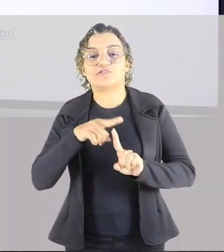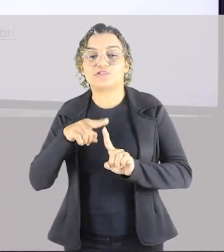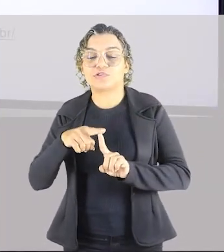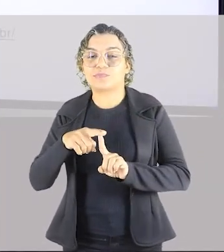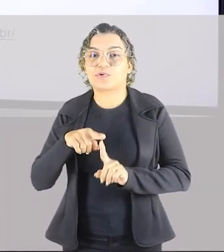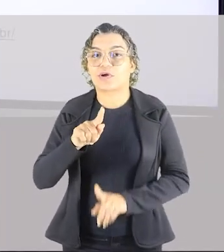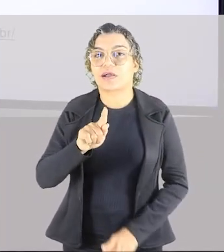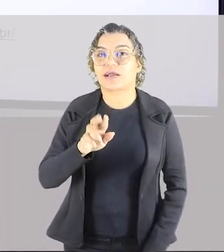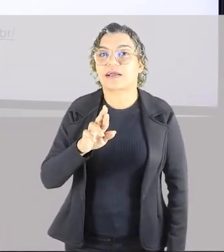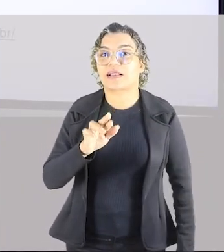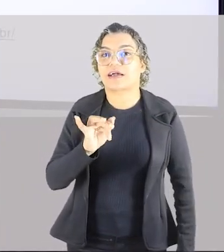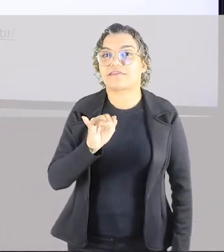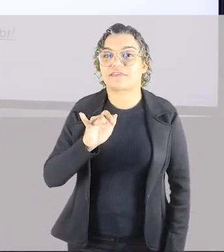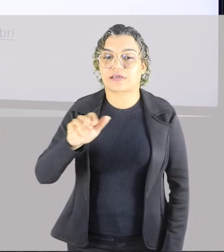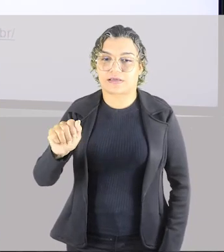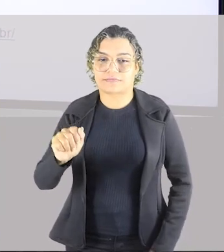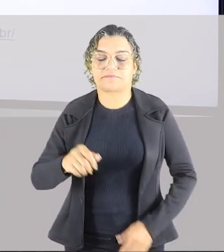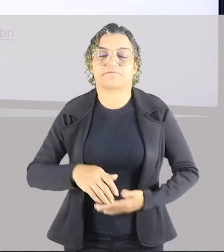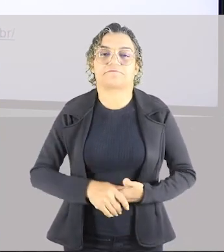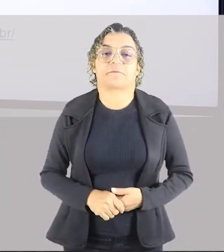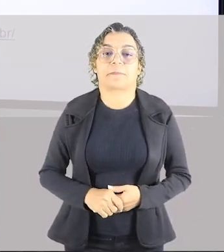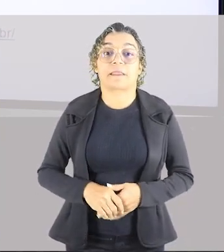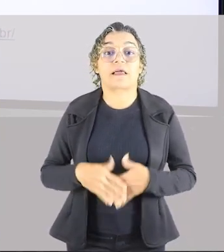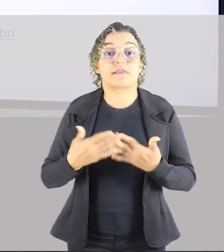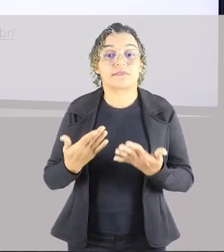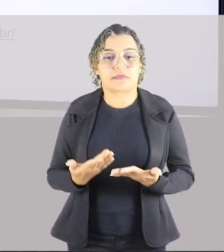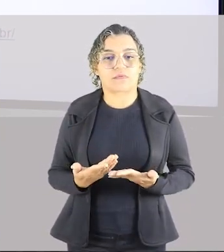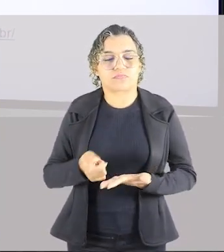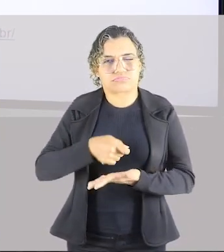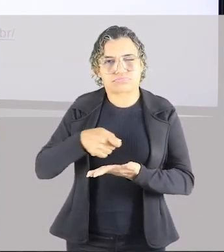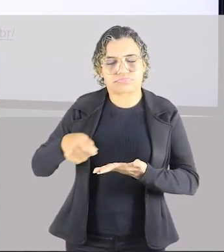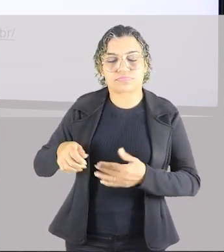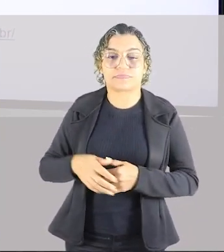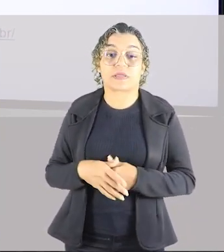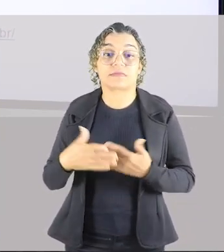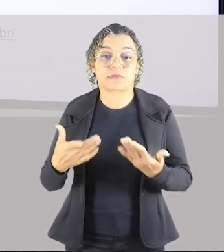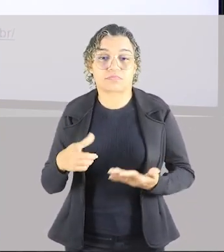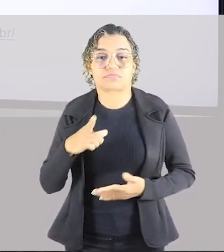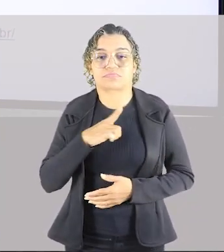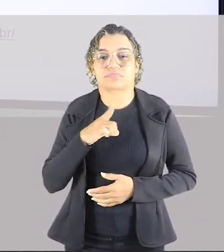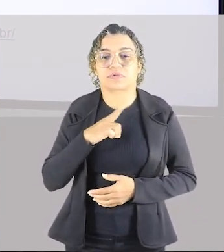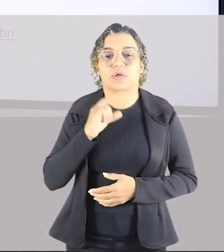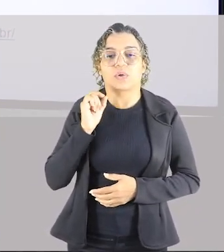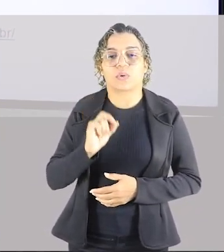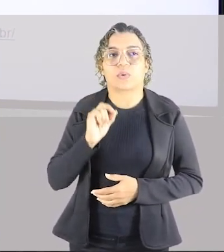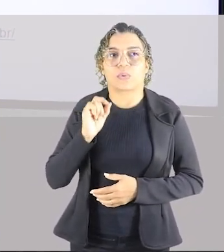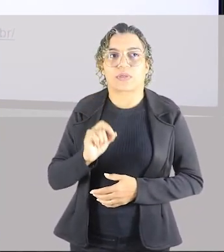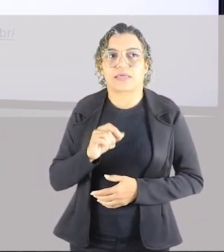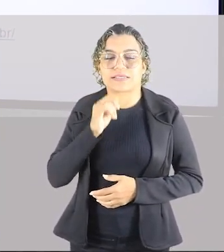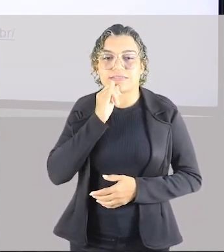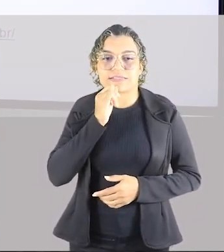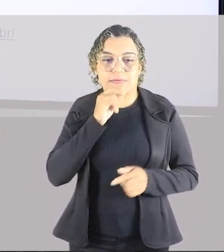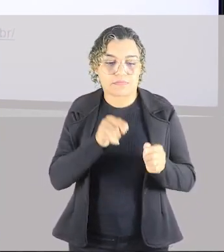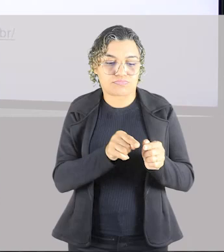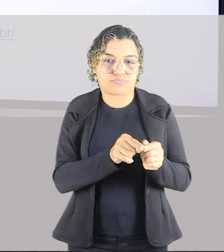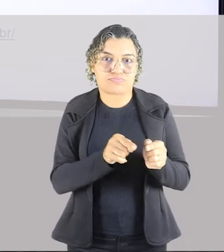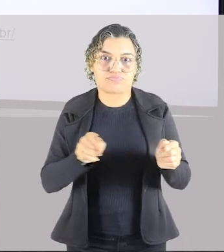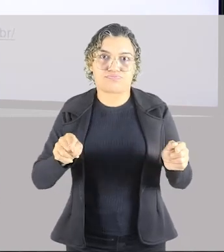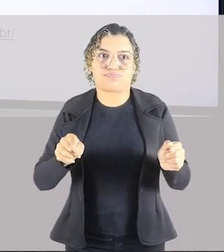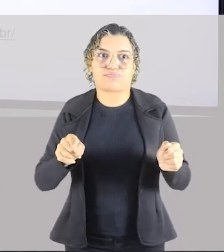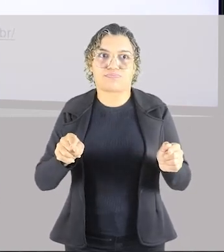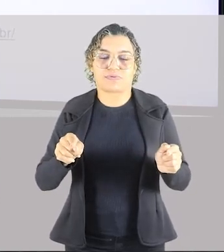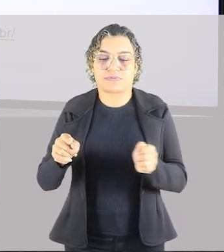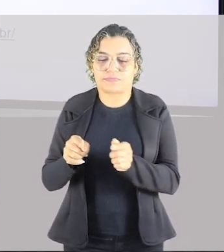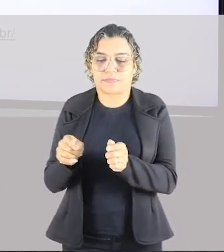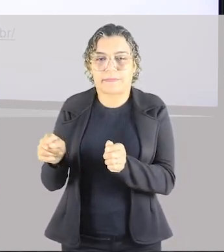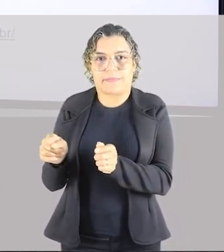gráfica. E veja, estudante, de maneira muito interessante, que eu tenho aqui um espaço mais avançado e aqui